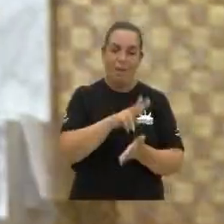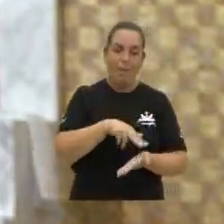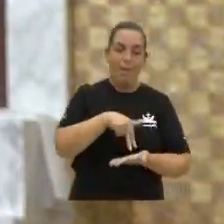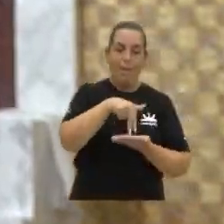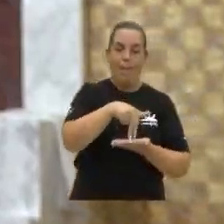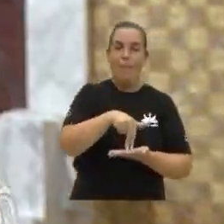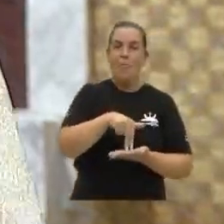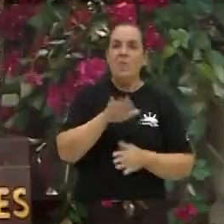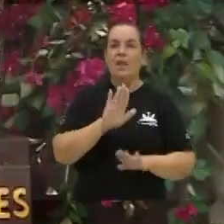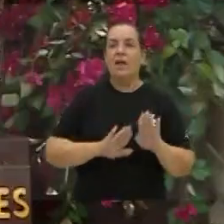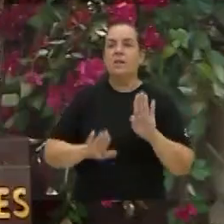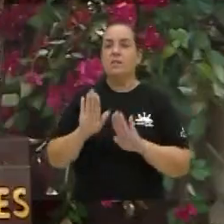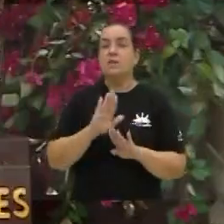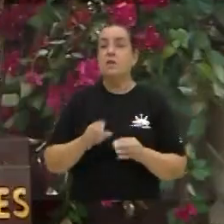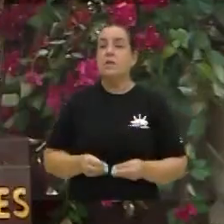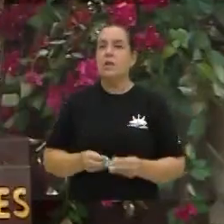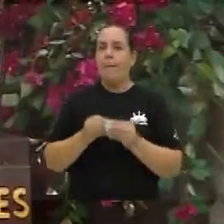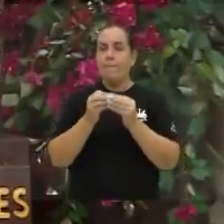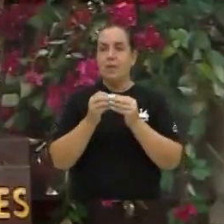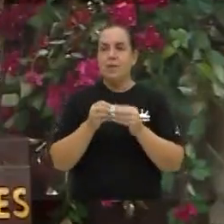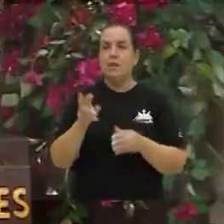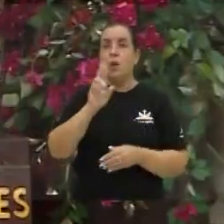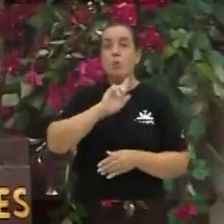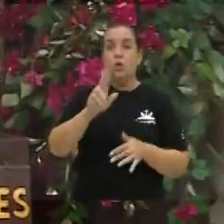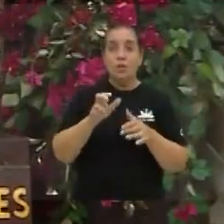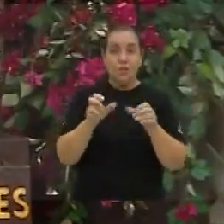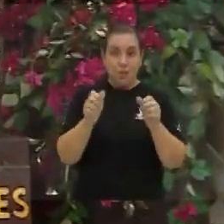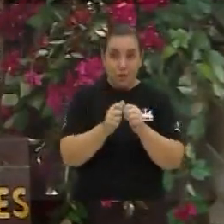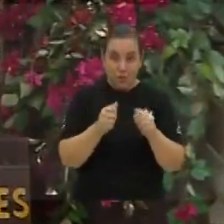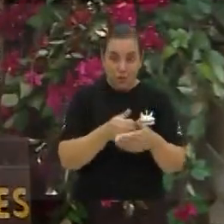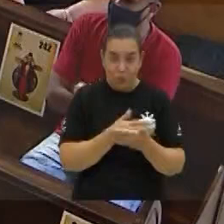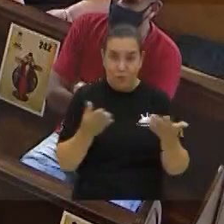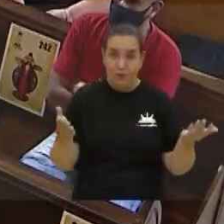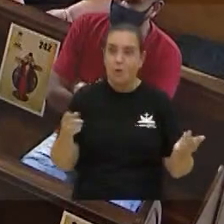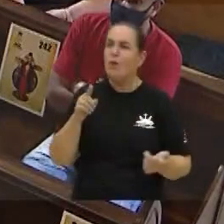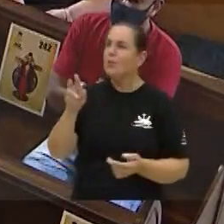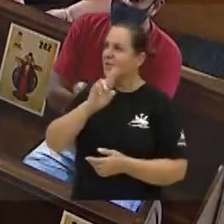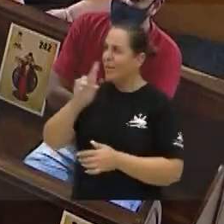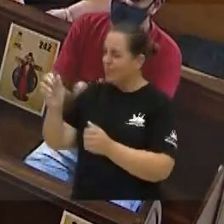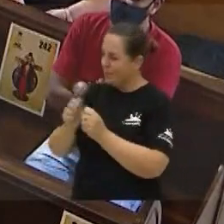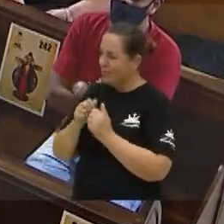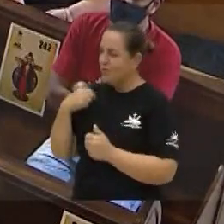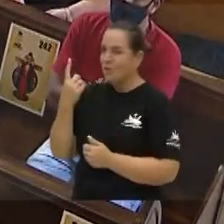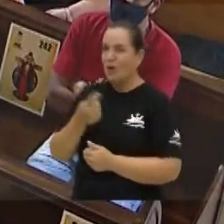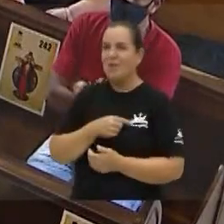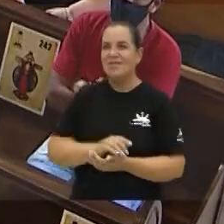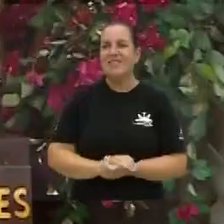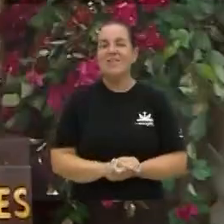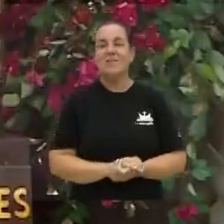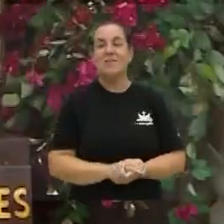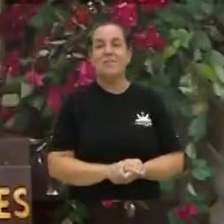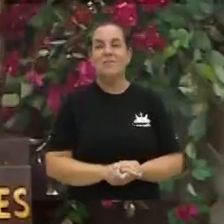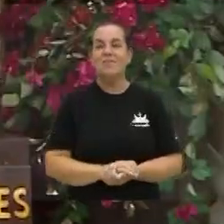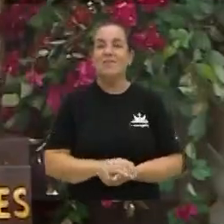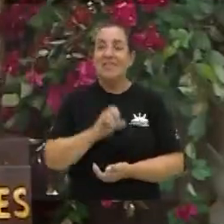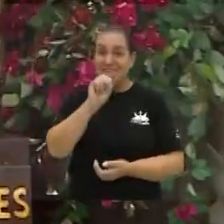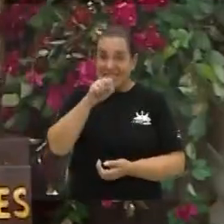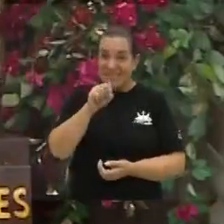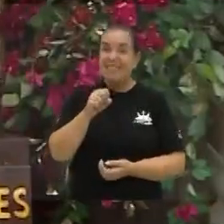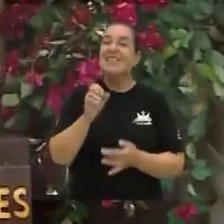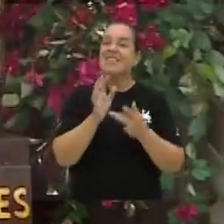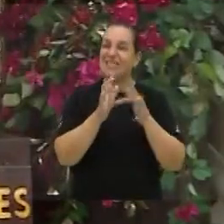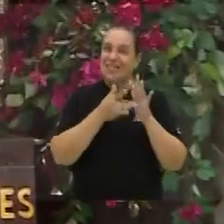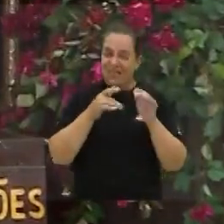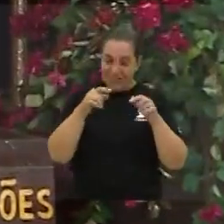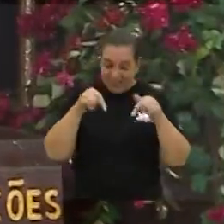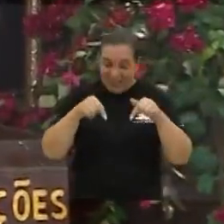Quantas vezes na missa, o Senhor esteja convosco. Ele está no meio de nós. Sim, Jesus está aqui,